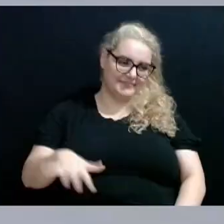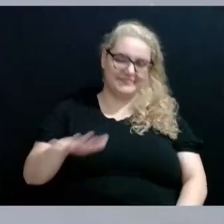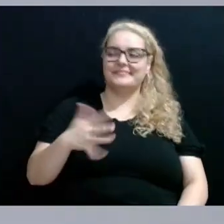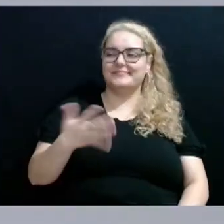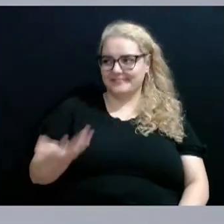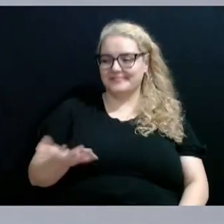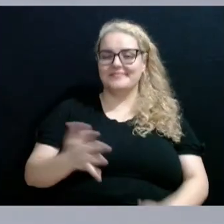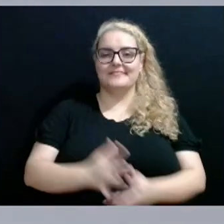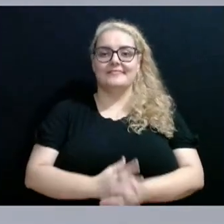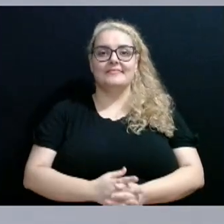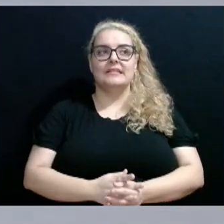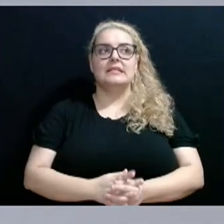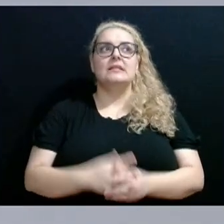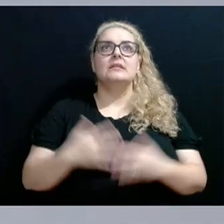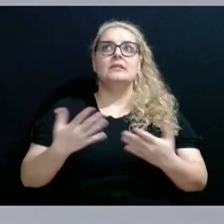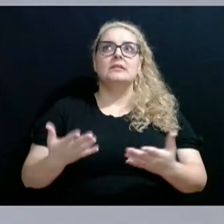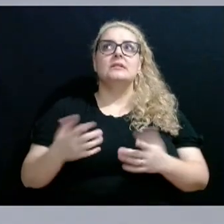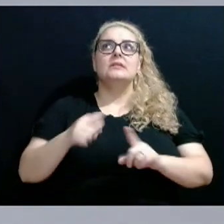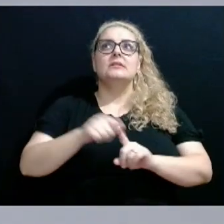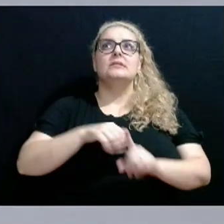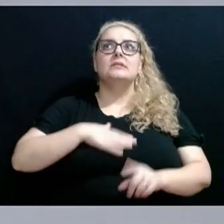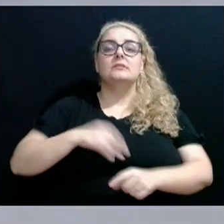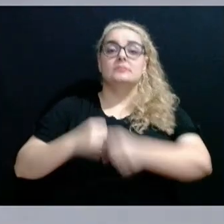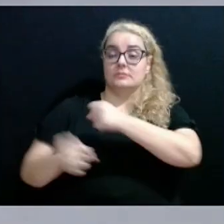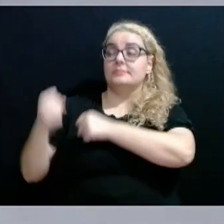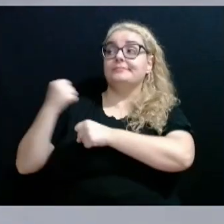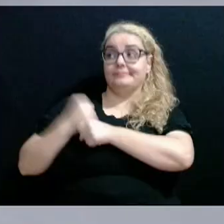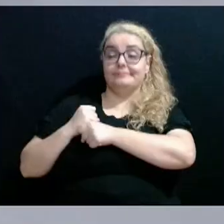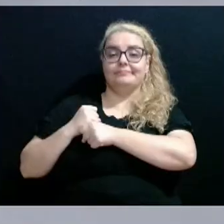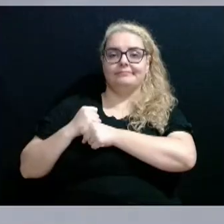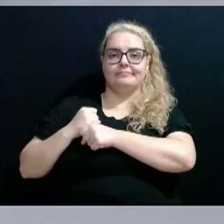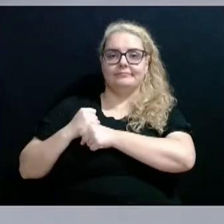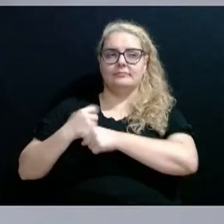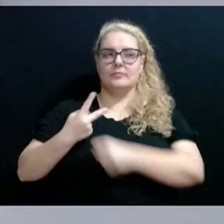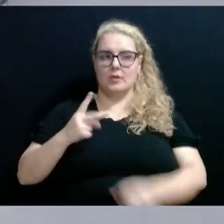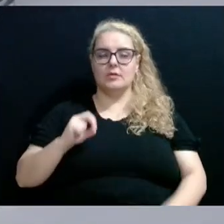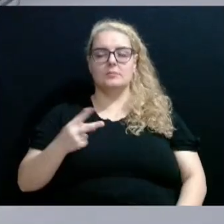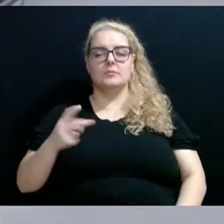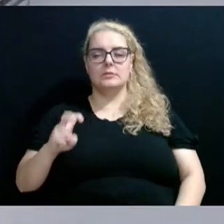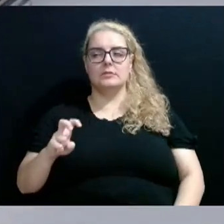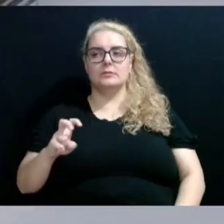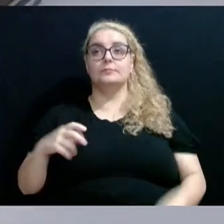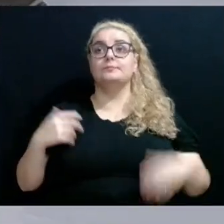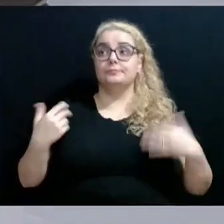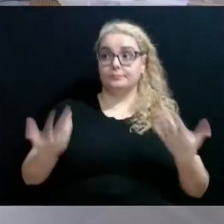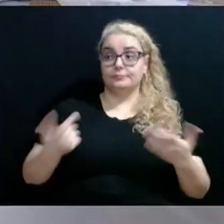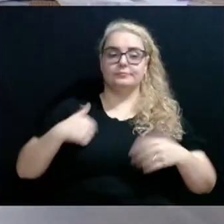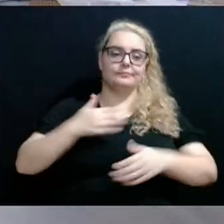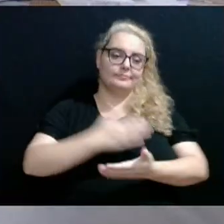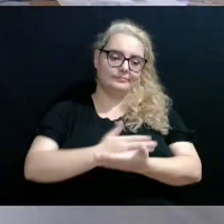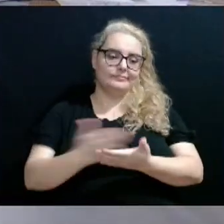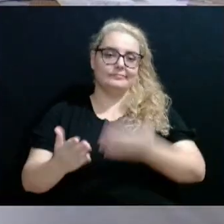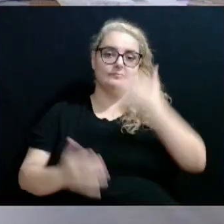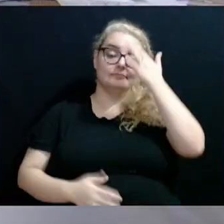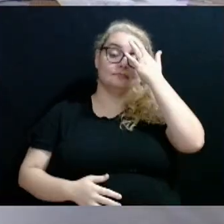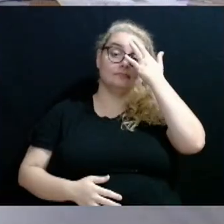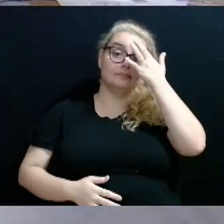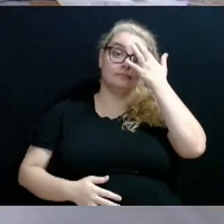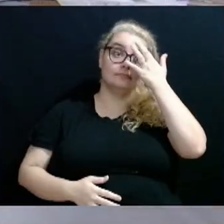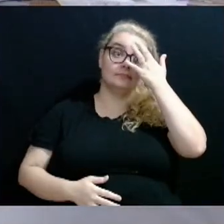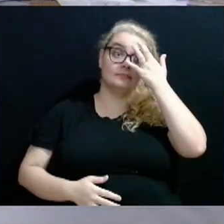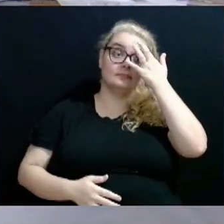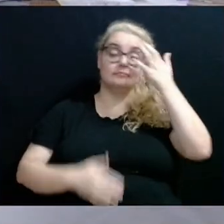Isso foi em agosto do ano passado, 2025. E aí eu comecei todo esse processo. Aí fui